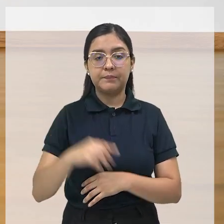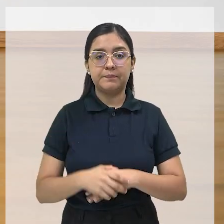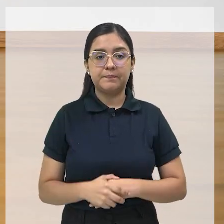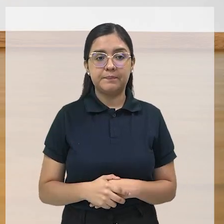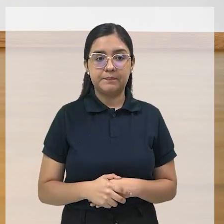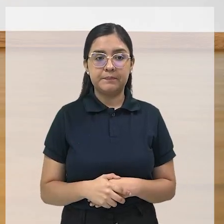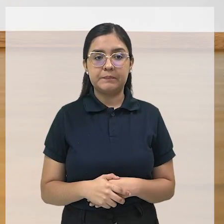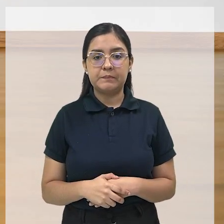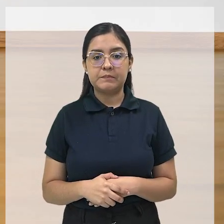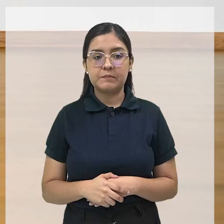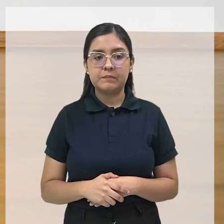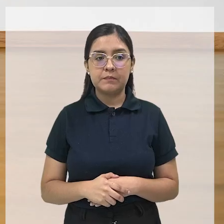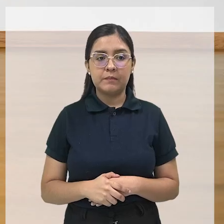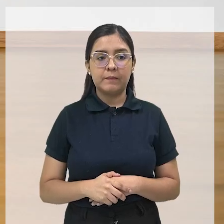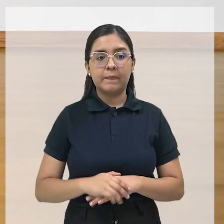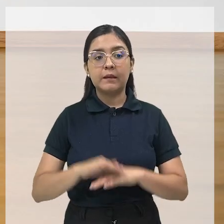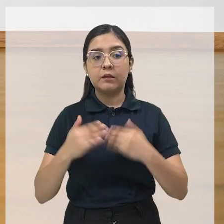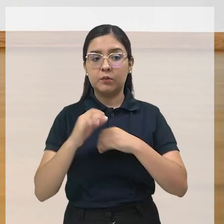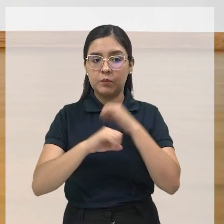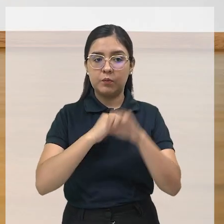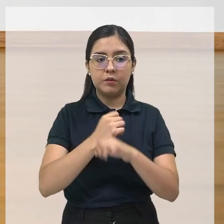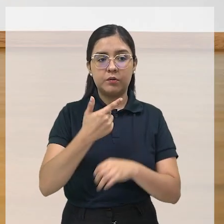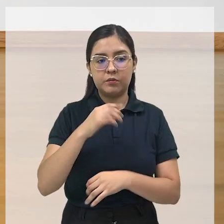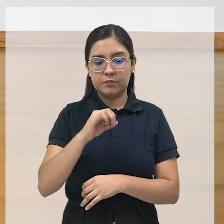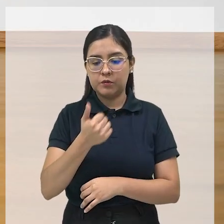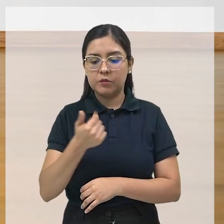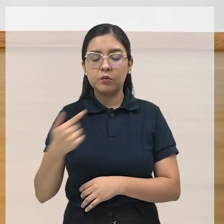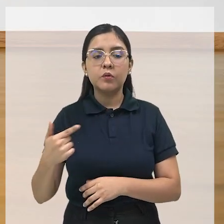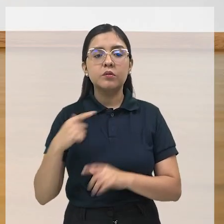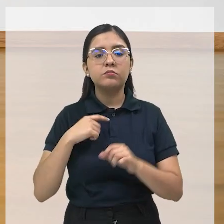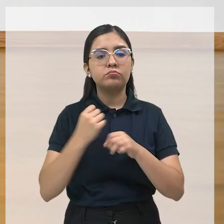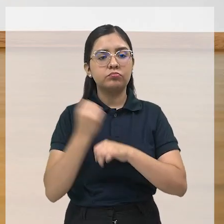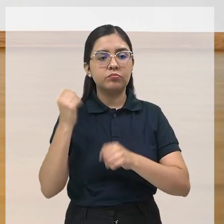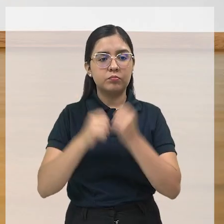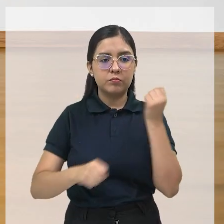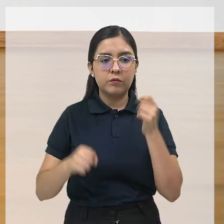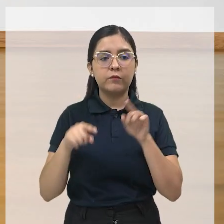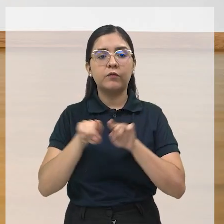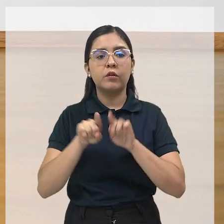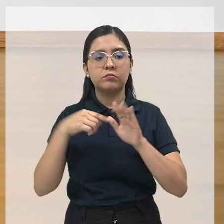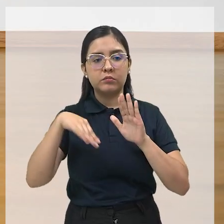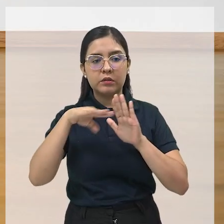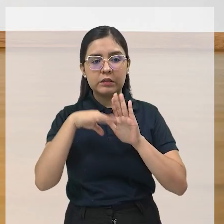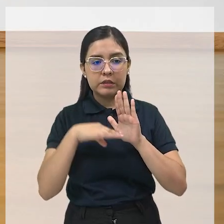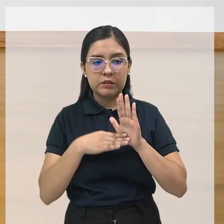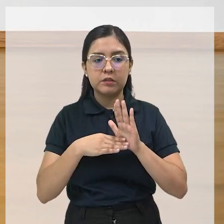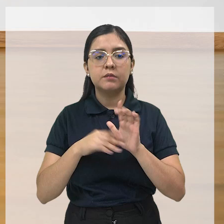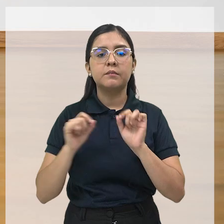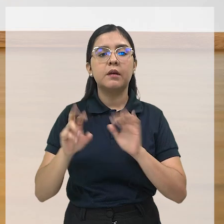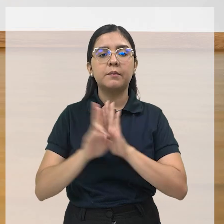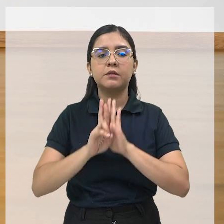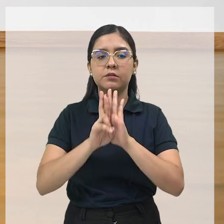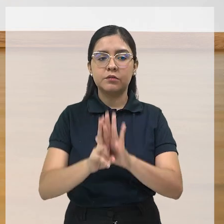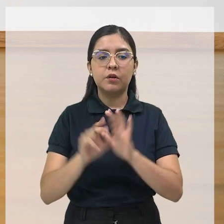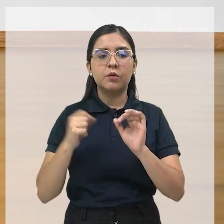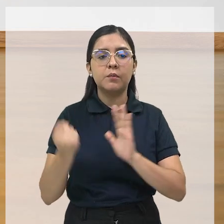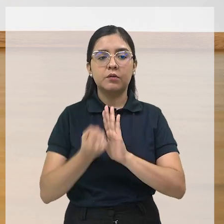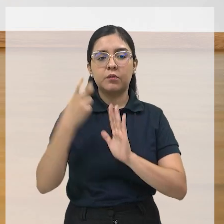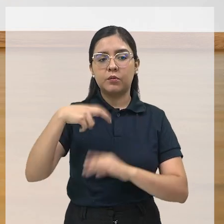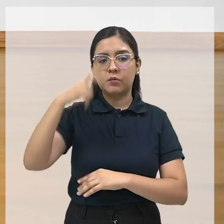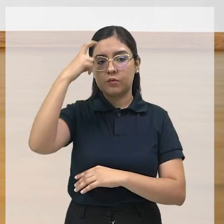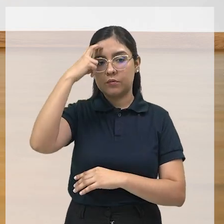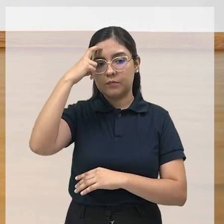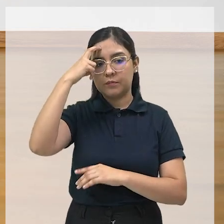2007, certo? Em 2012, o frevo foi incluído na lista representativa do